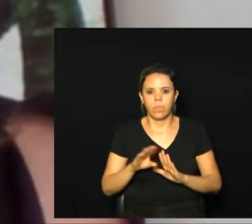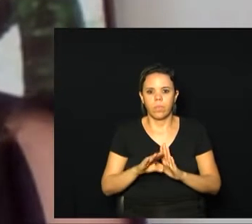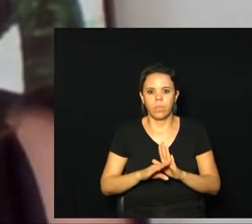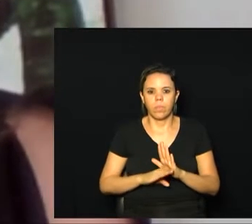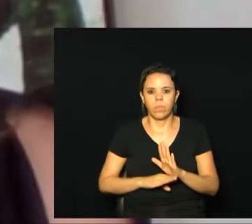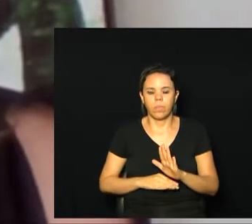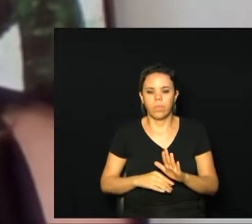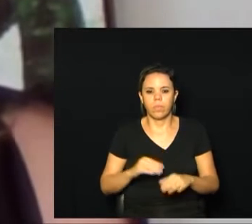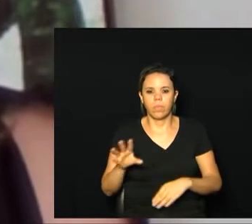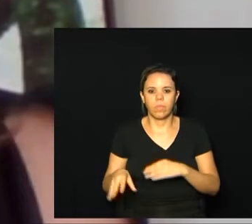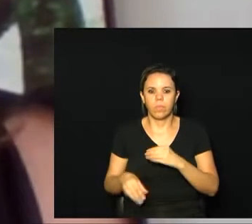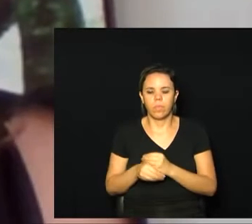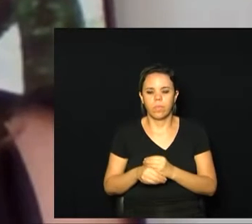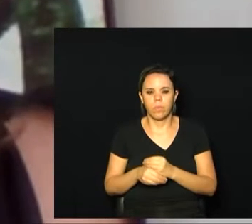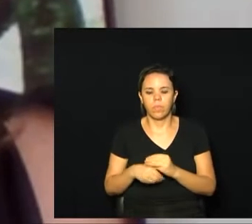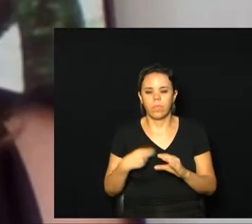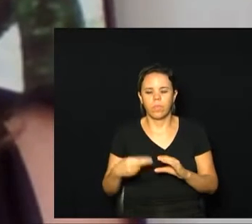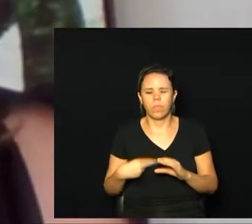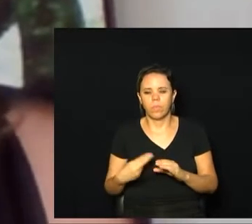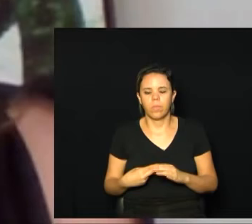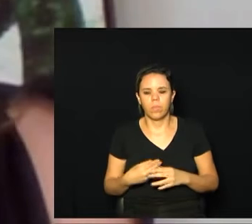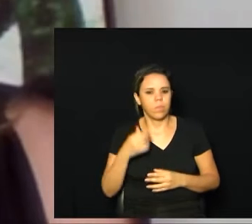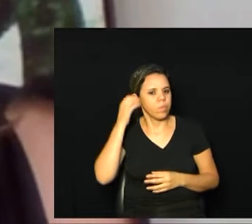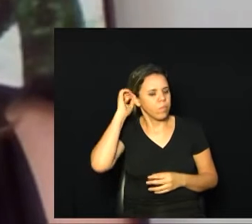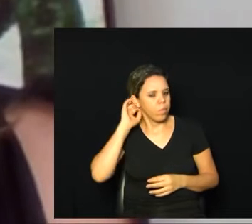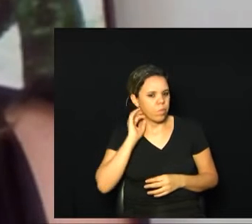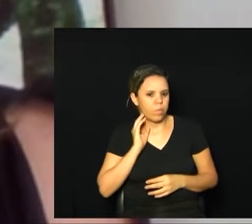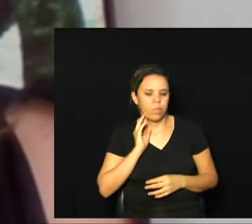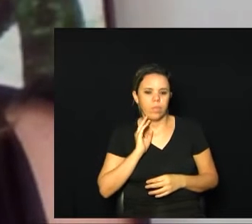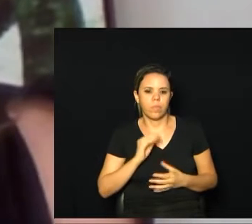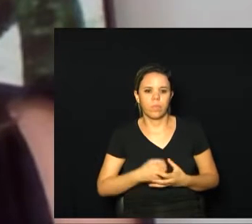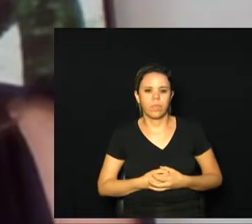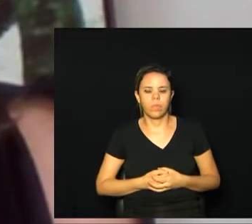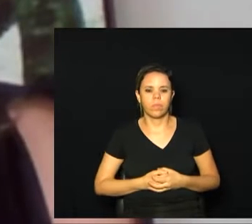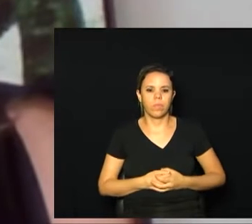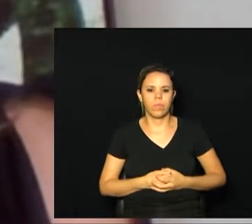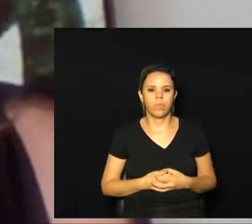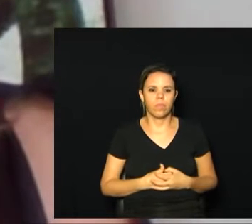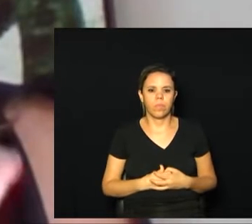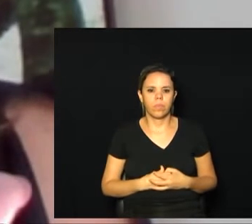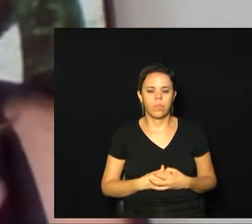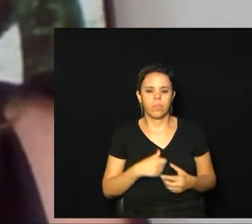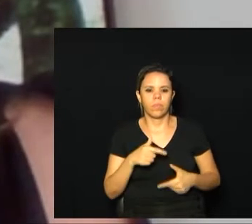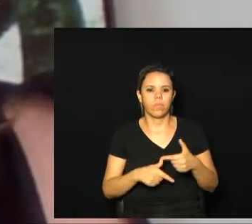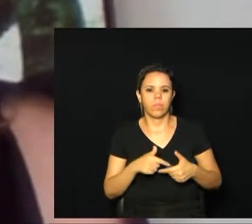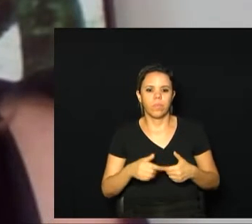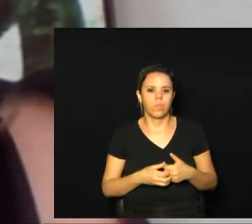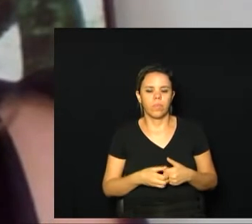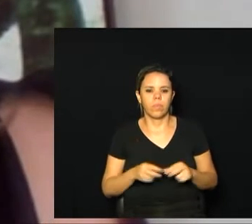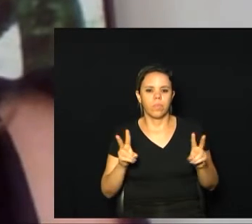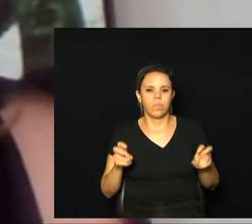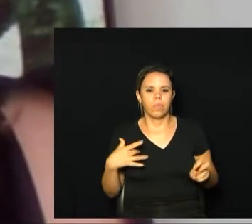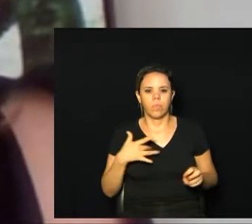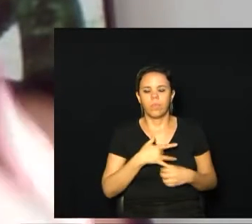onde você incorpora a questão de reciclagem e tudo mais, você, inclusive, trabalha numa questão de